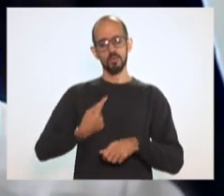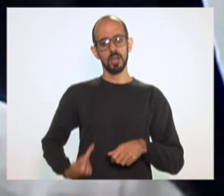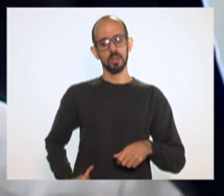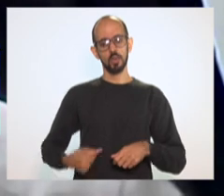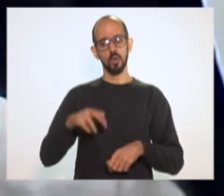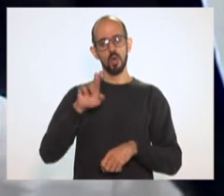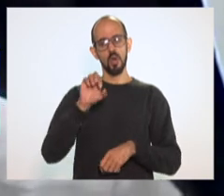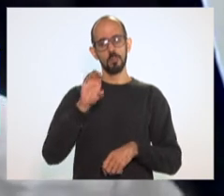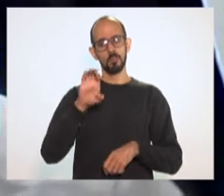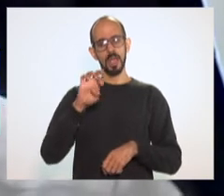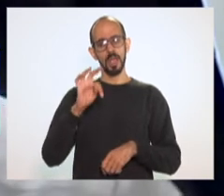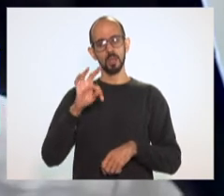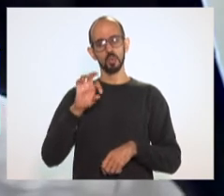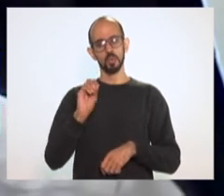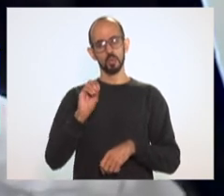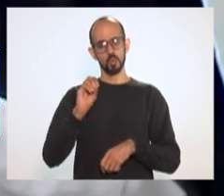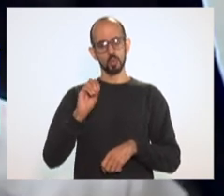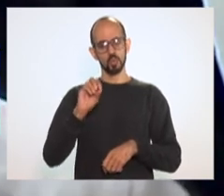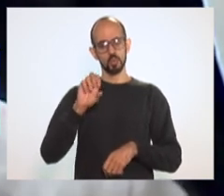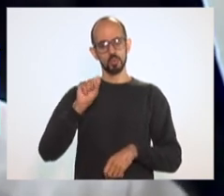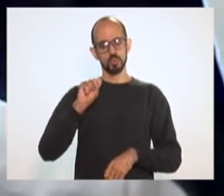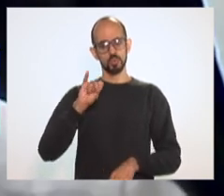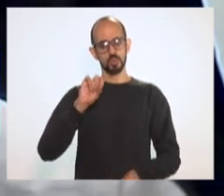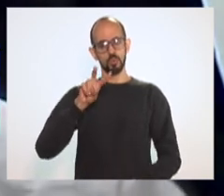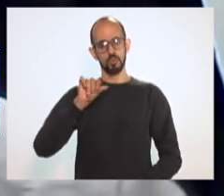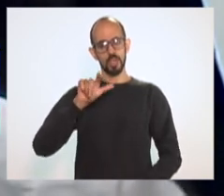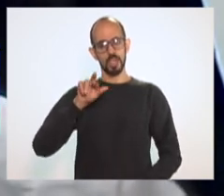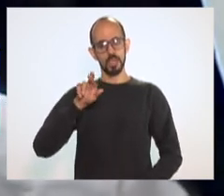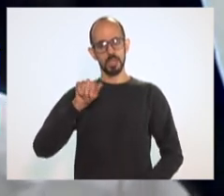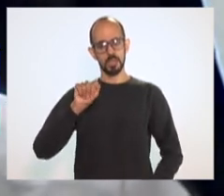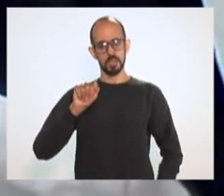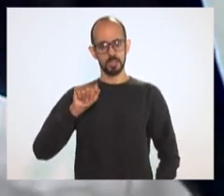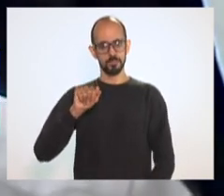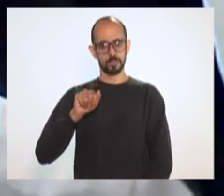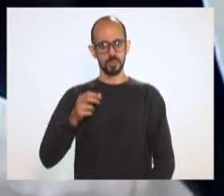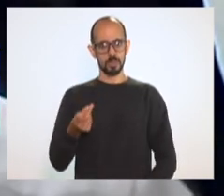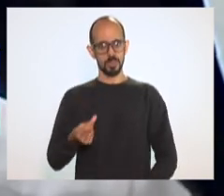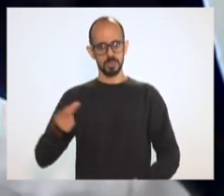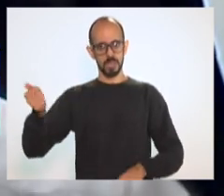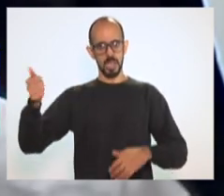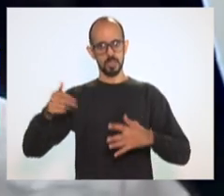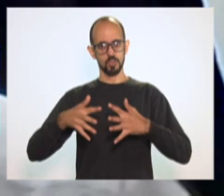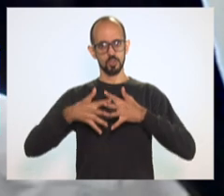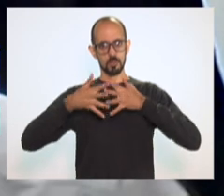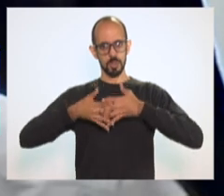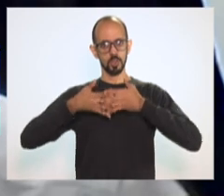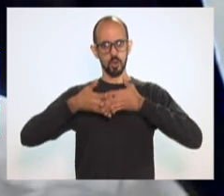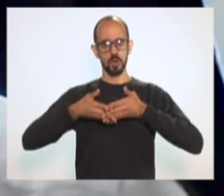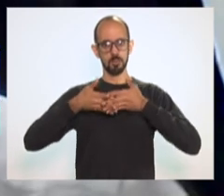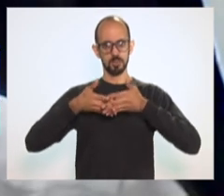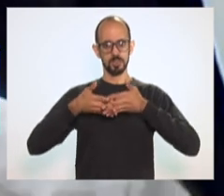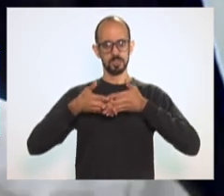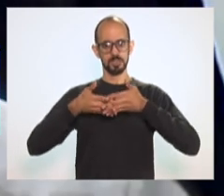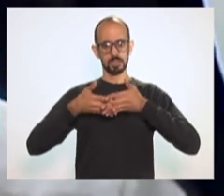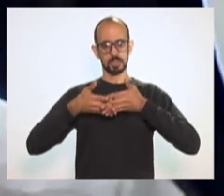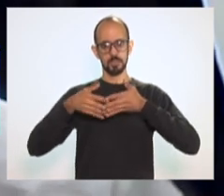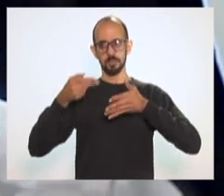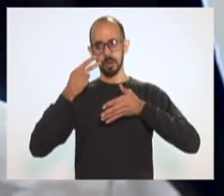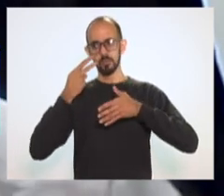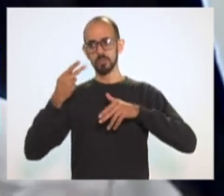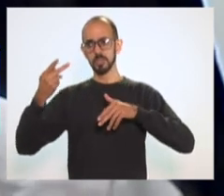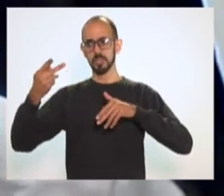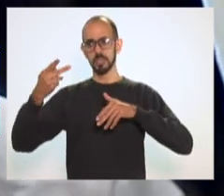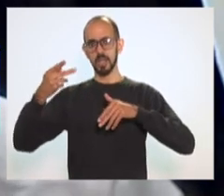morto no exercício do cargo saindo de Petrópolis não é Rubinho indo para visitar as enchentes